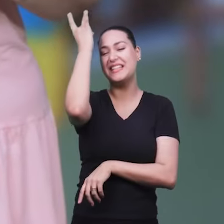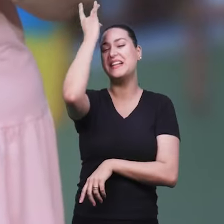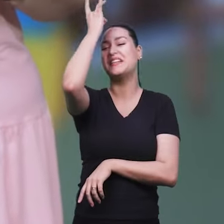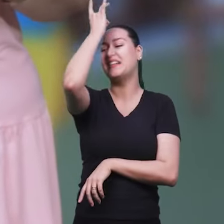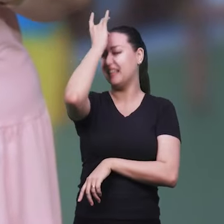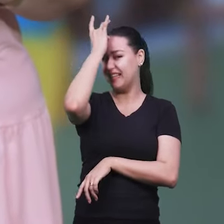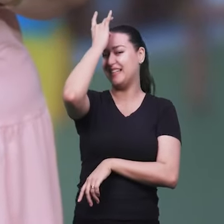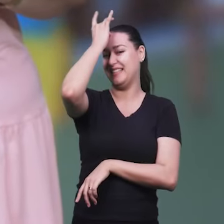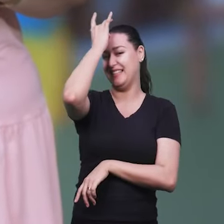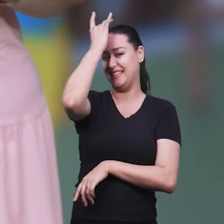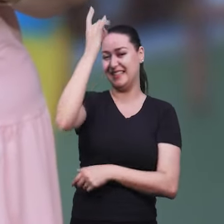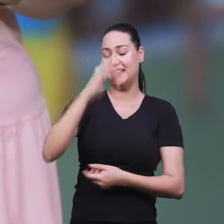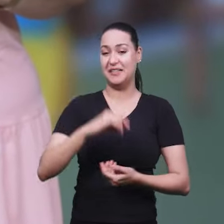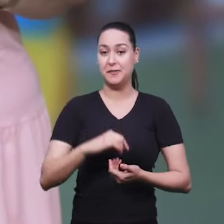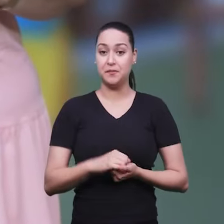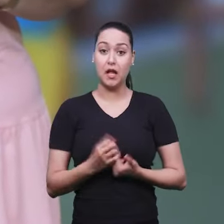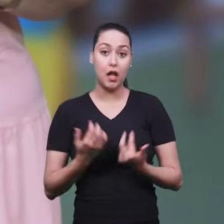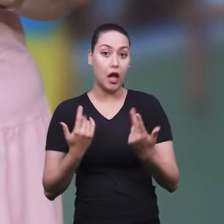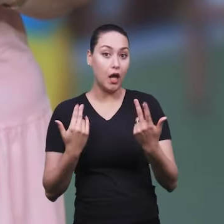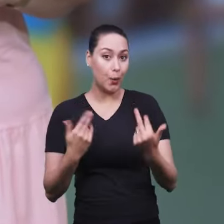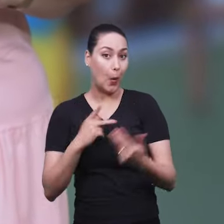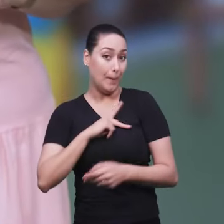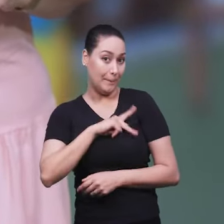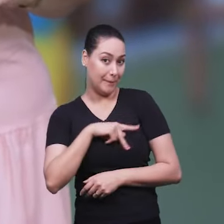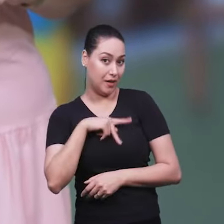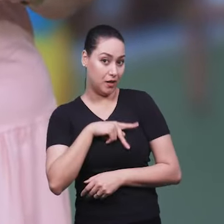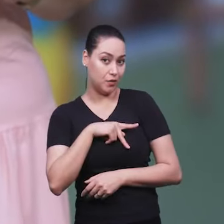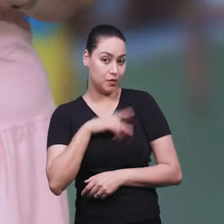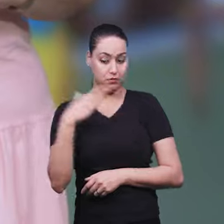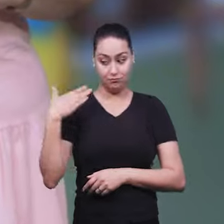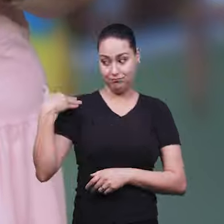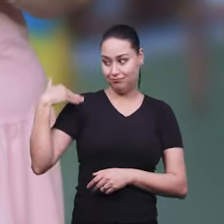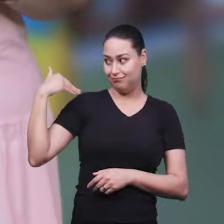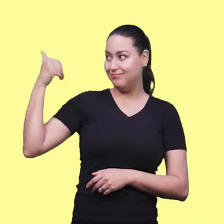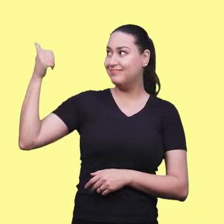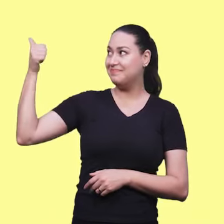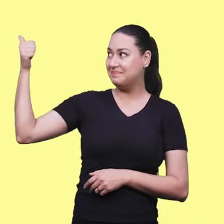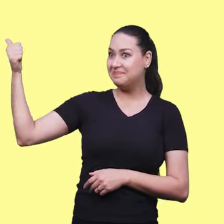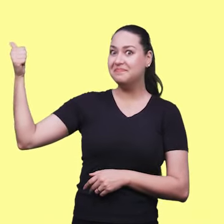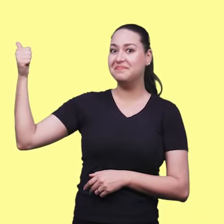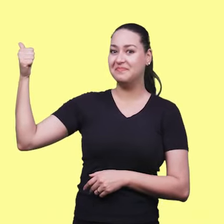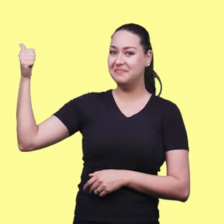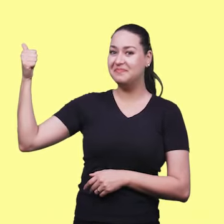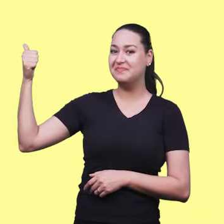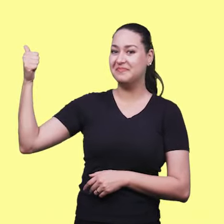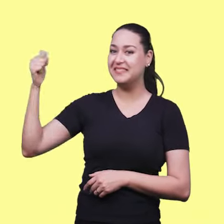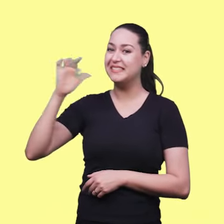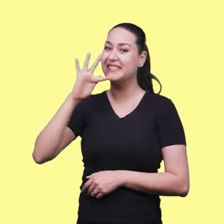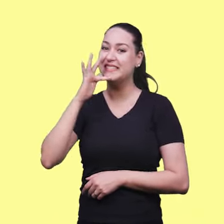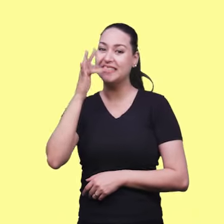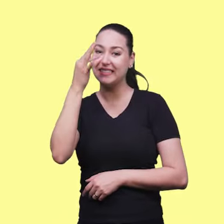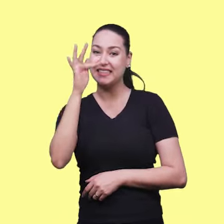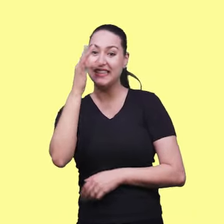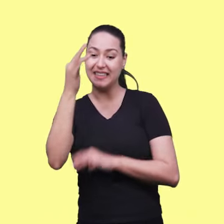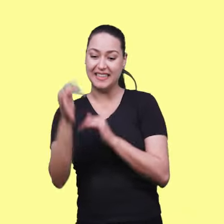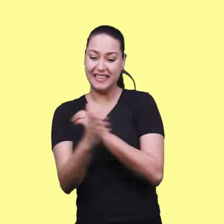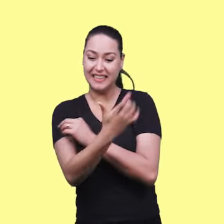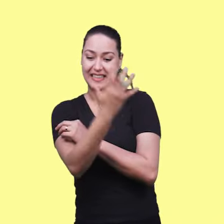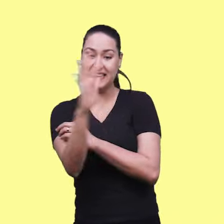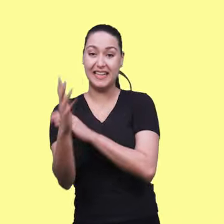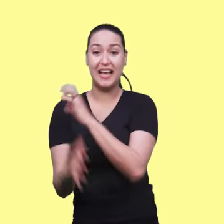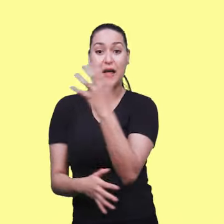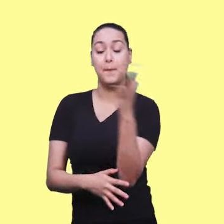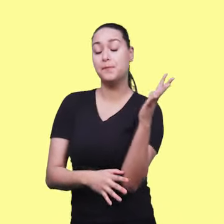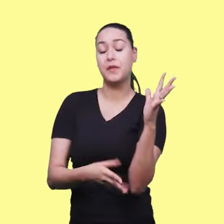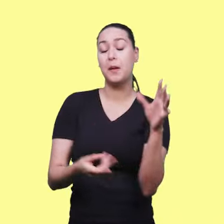Santo. Como Paulo, nós fomos chamados para fazer parte deste jardim regado, que é a